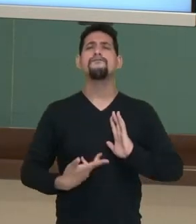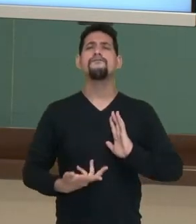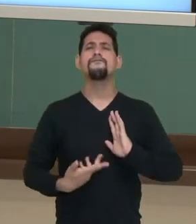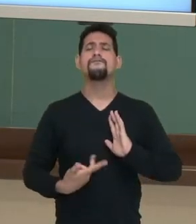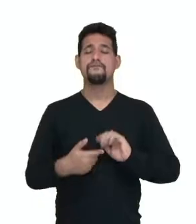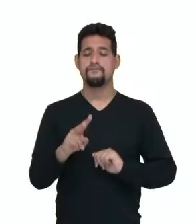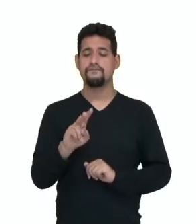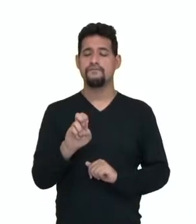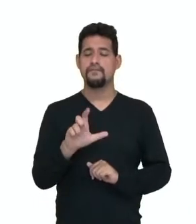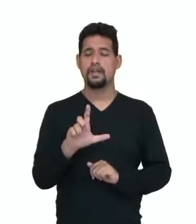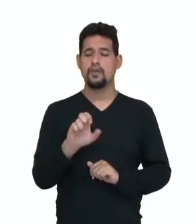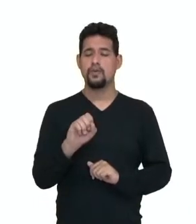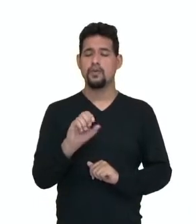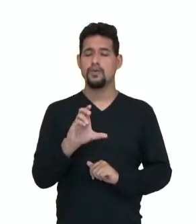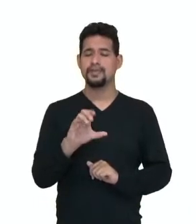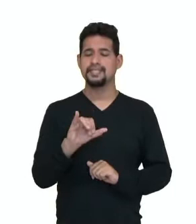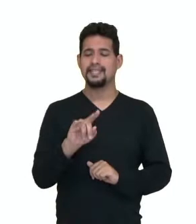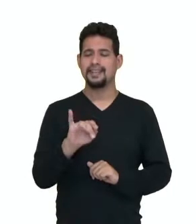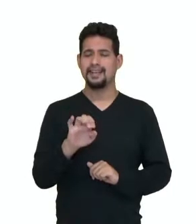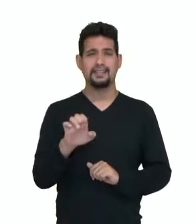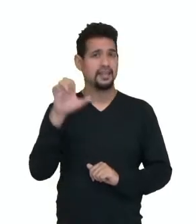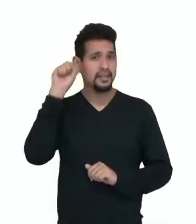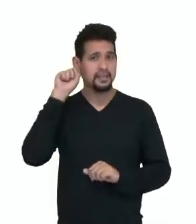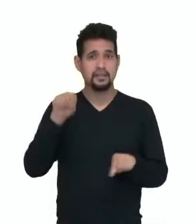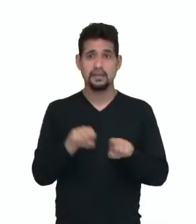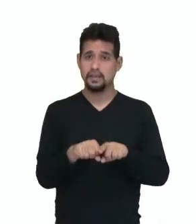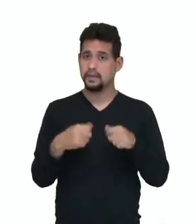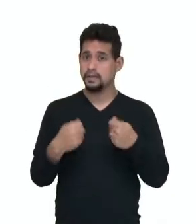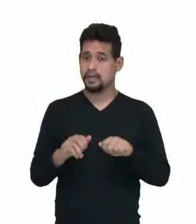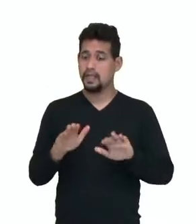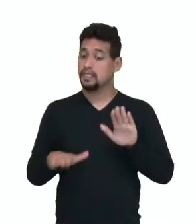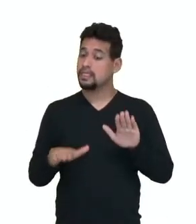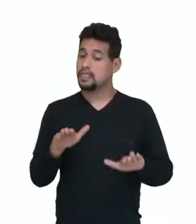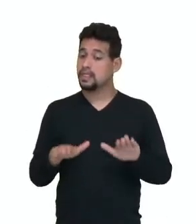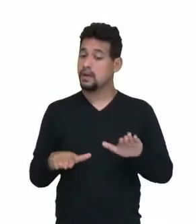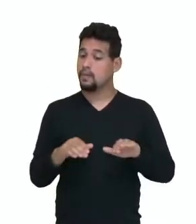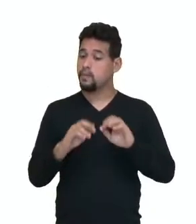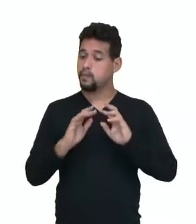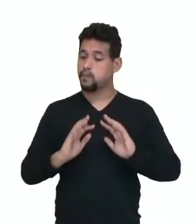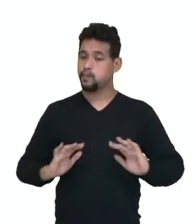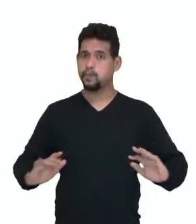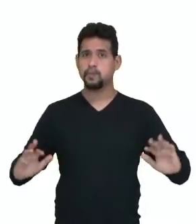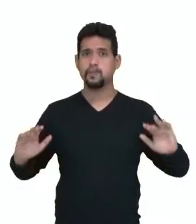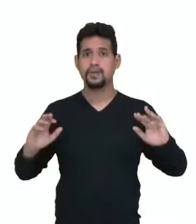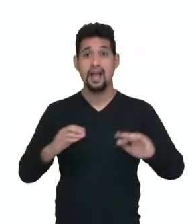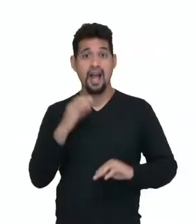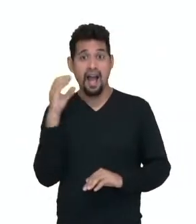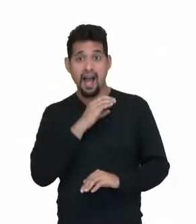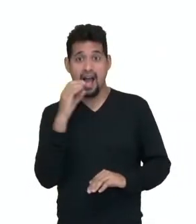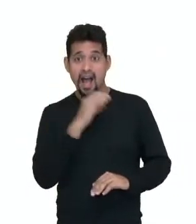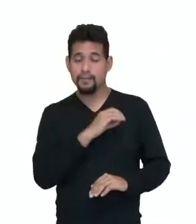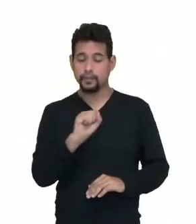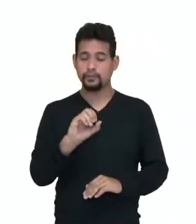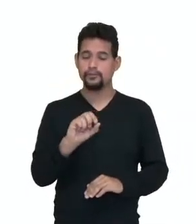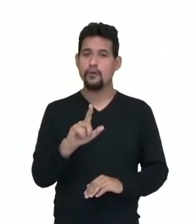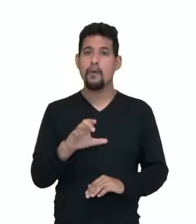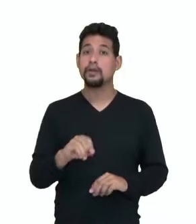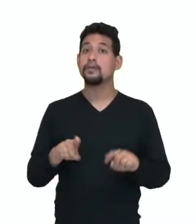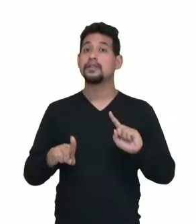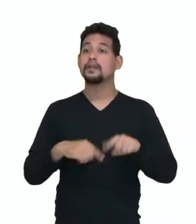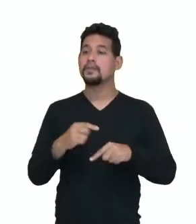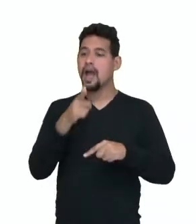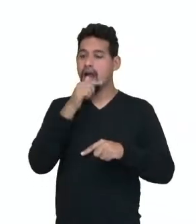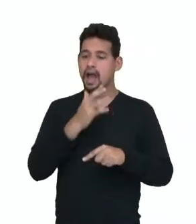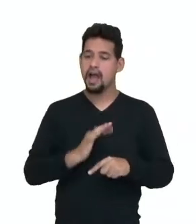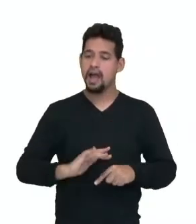A velocidade do som depende do meio material que ele viaja. Ele viaja mais rápido nos sólidos, depois nos